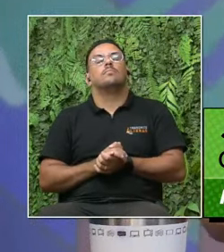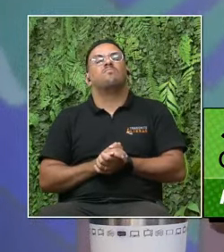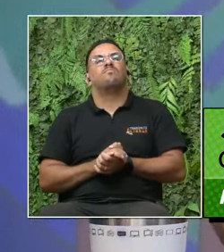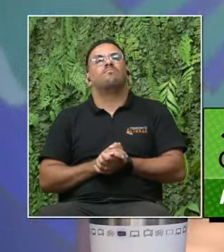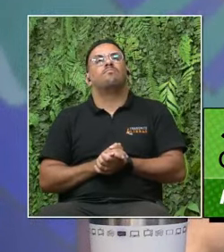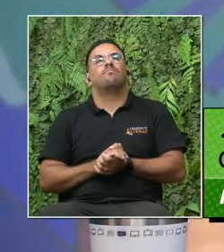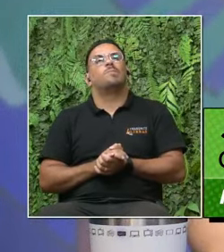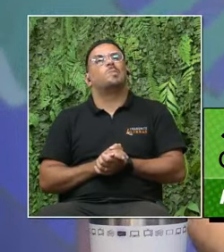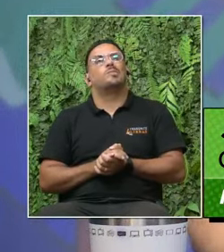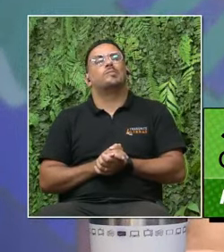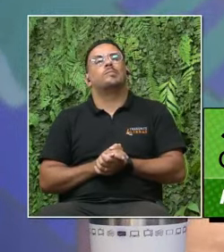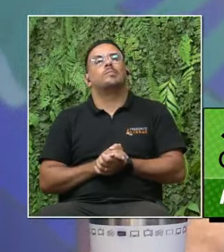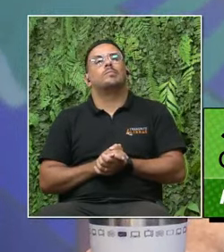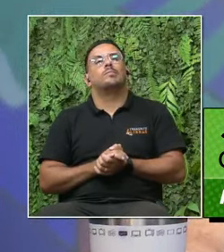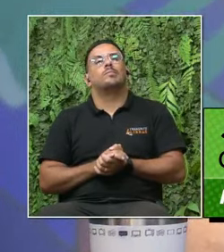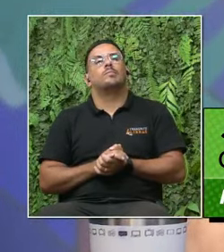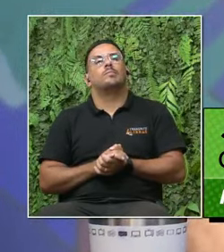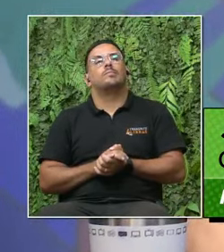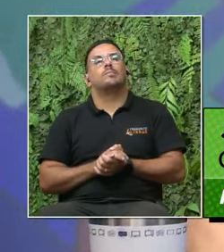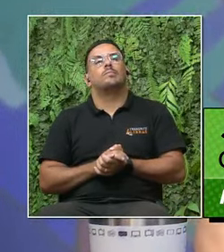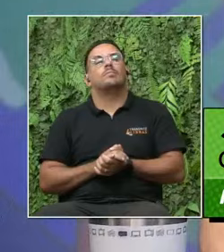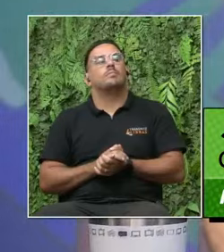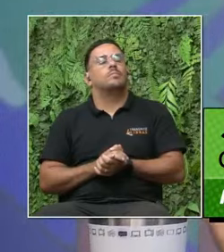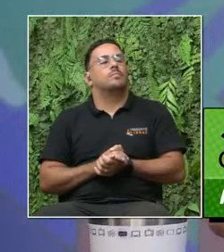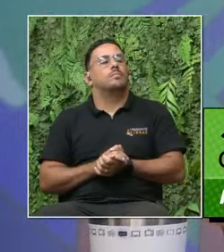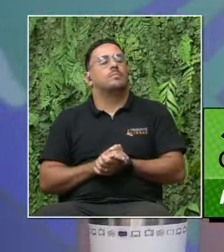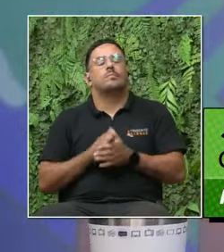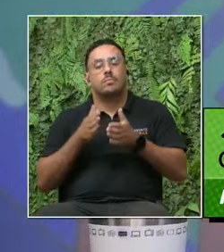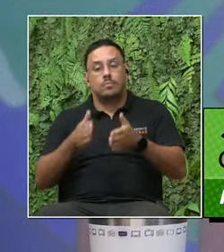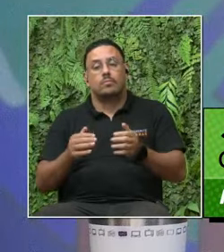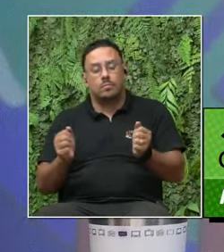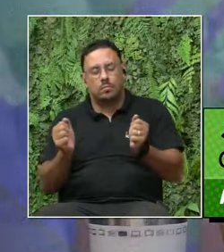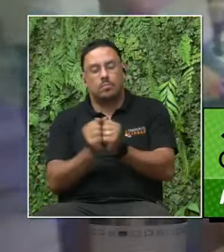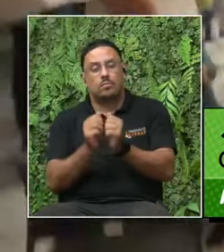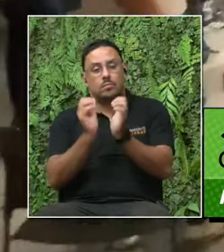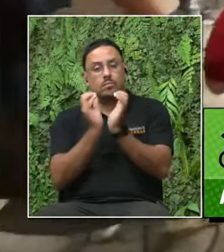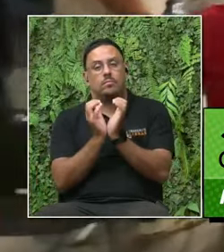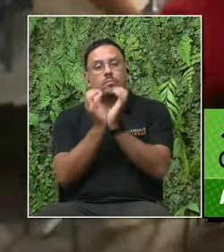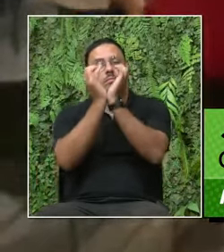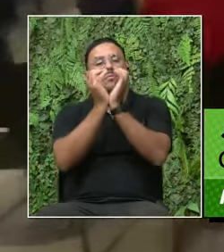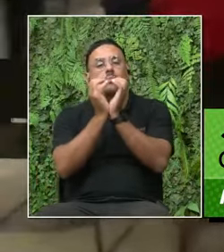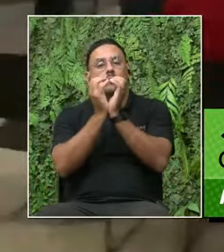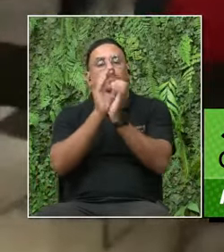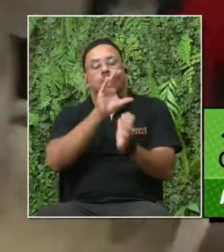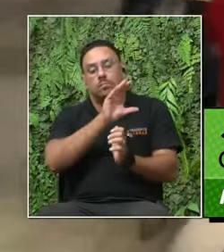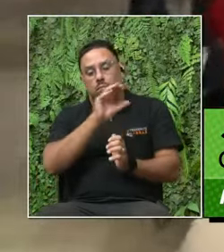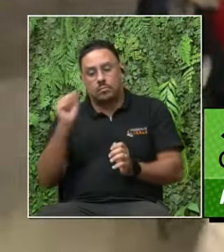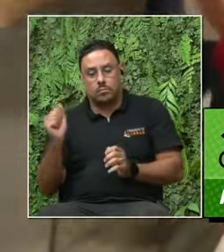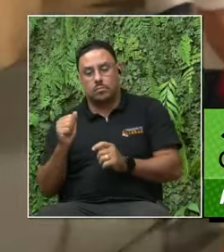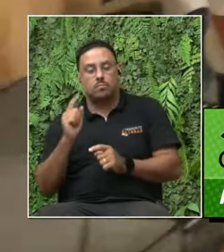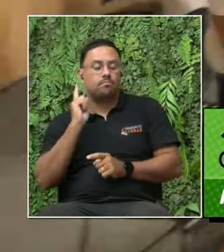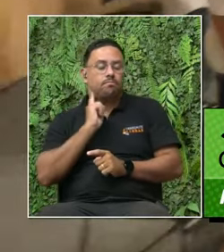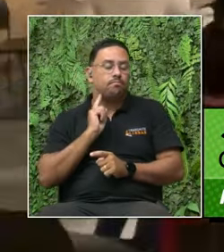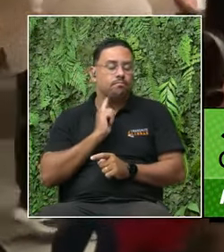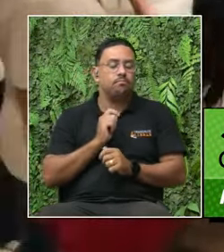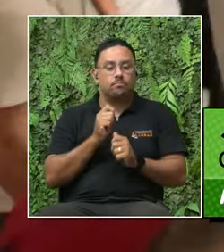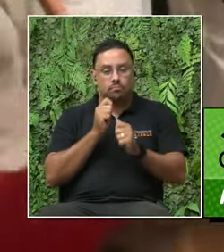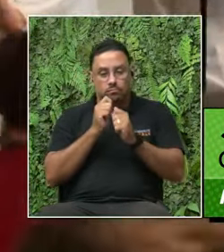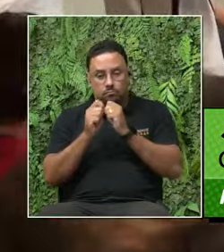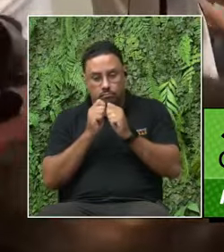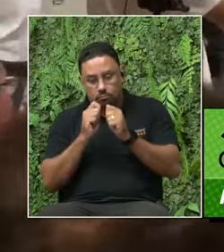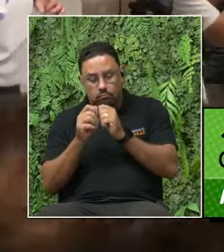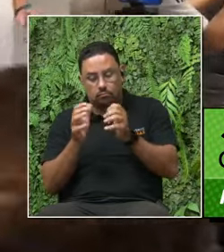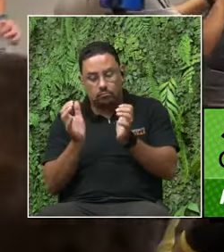pergunto milito chegando junto com a taça de campeão Mineiro pra entrevista coletiva